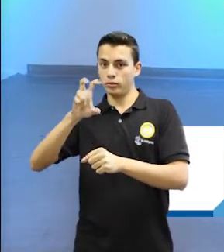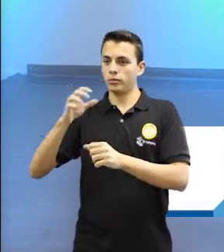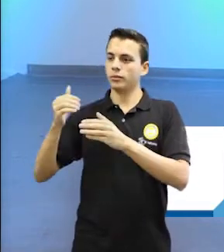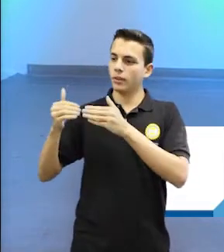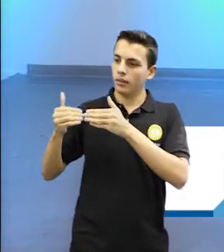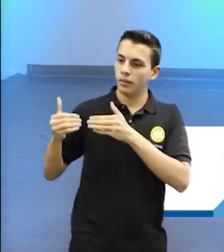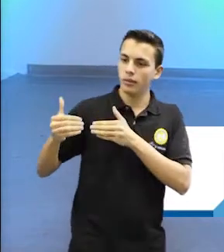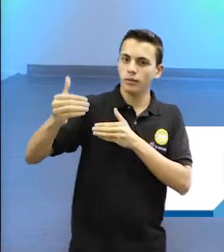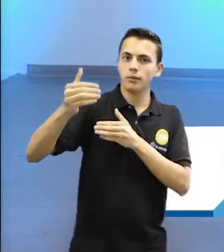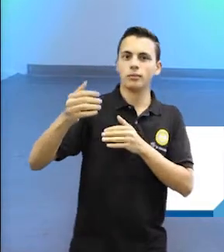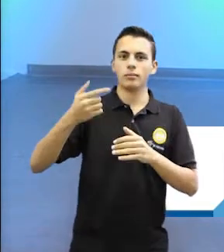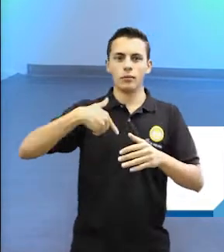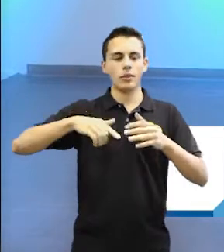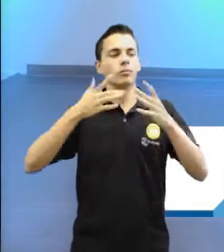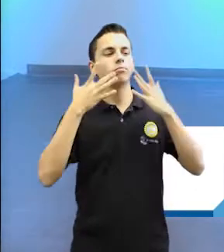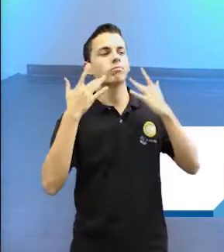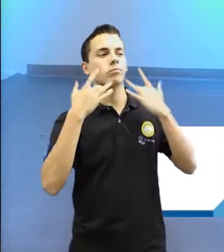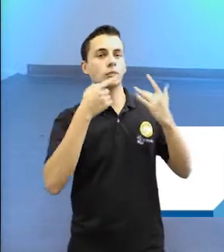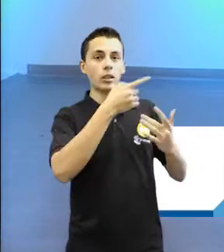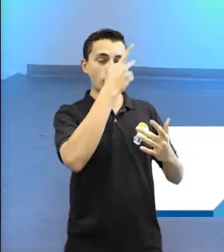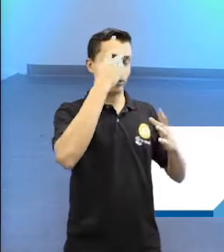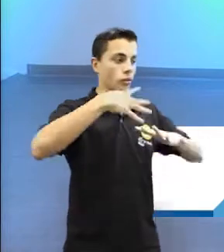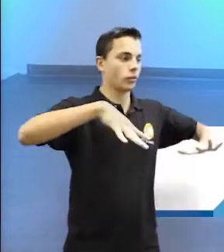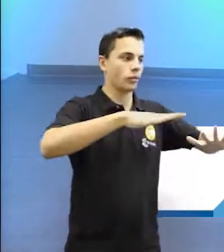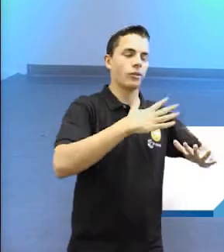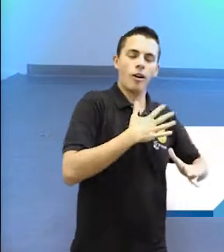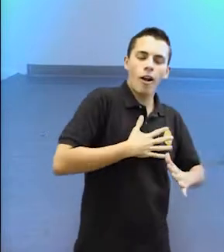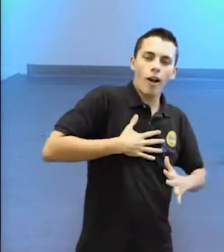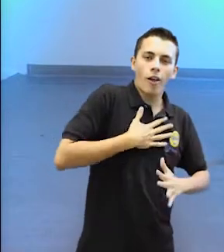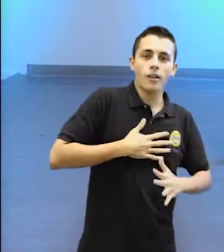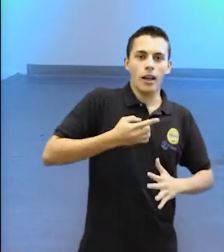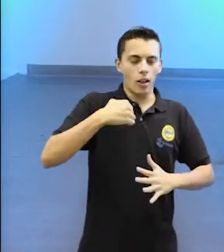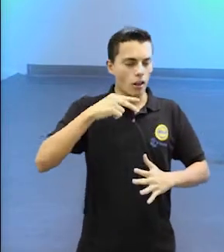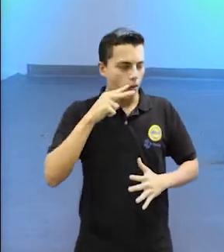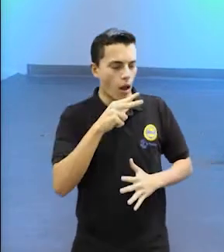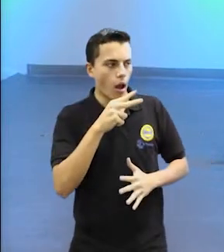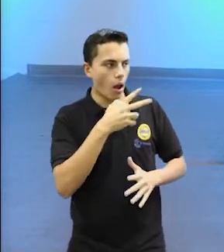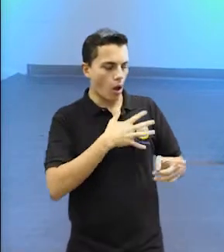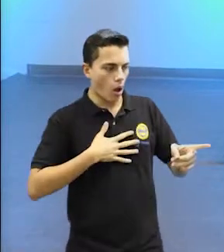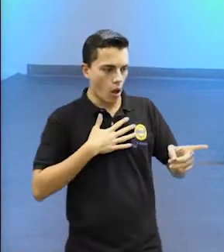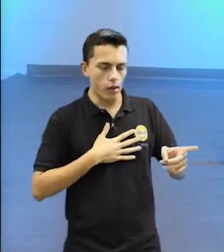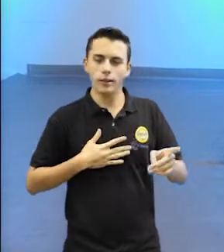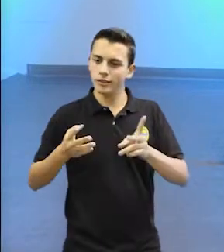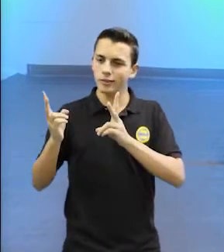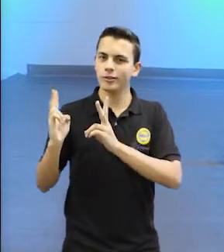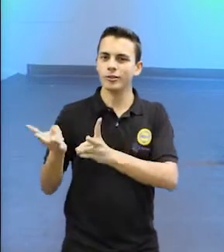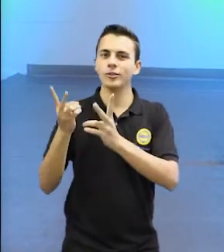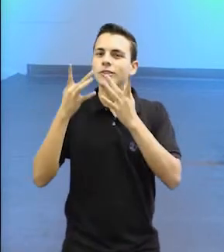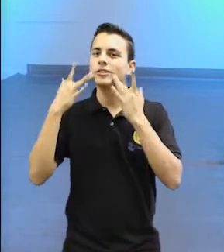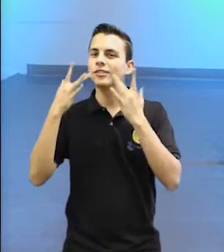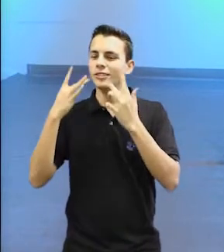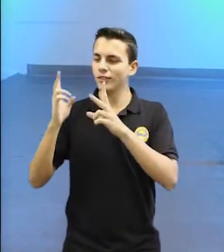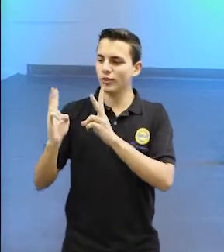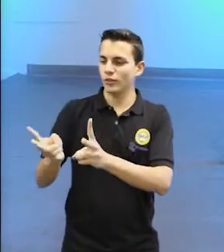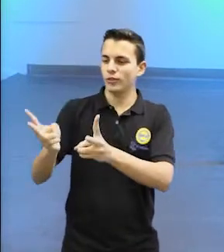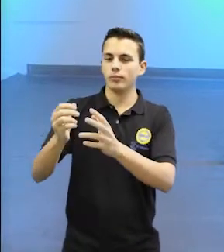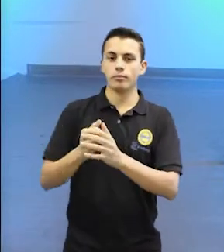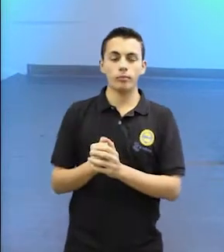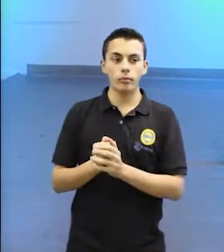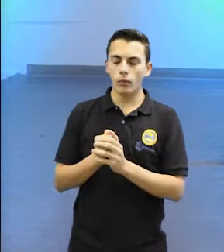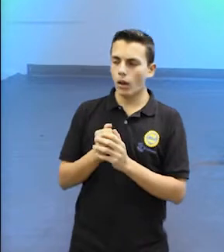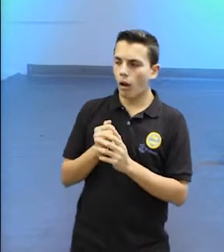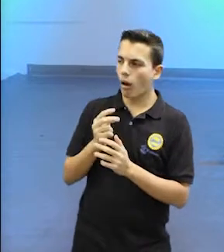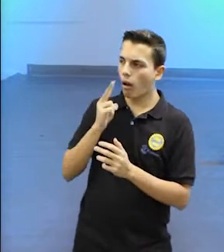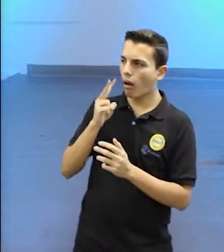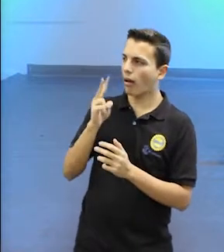tem agradado, por isso que continuamos com ele. Pois é, gente, olha que interessante, né? A Educatus fez uma